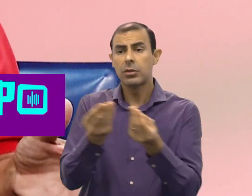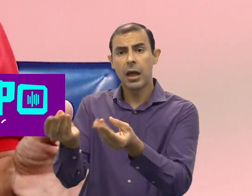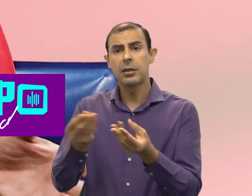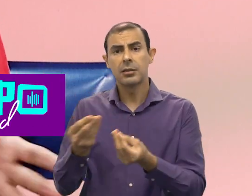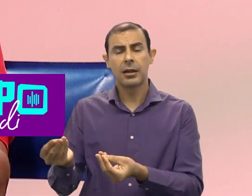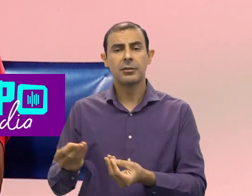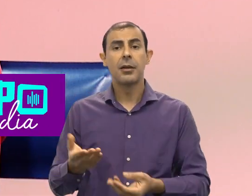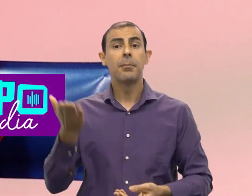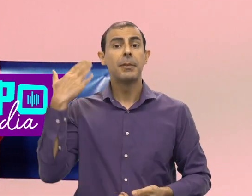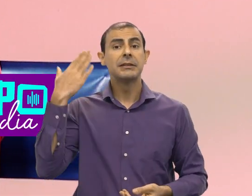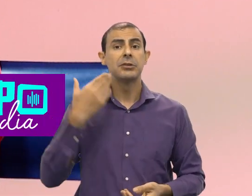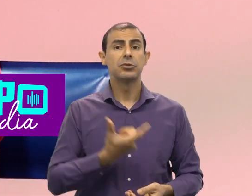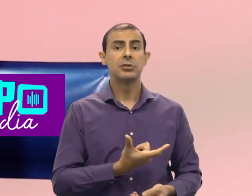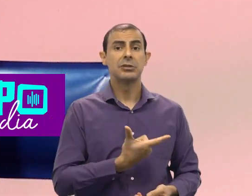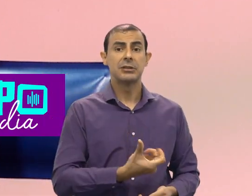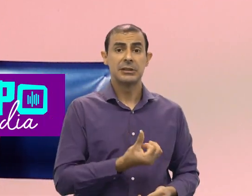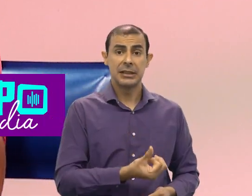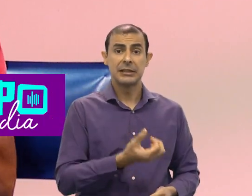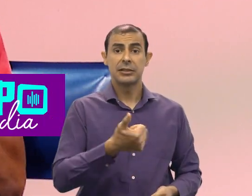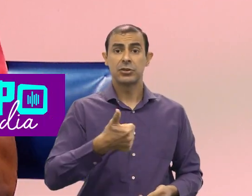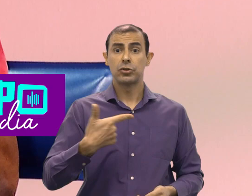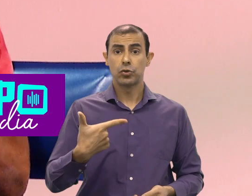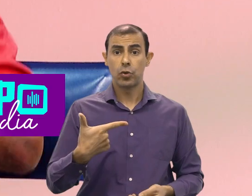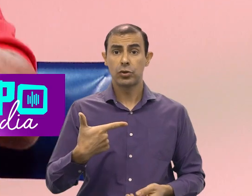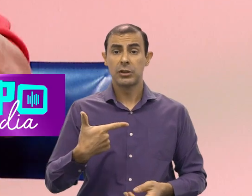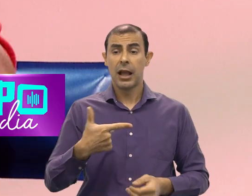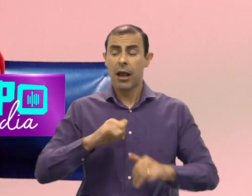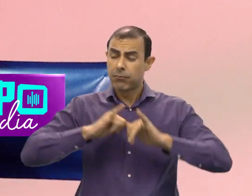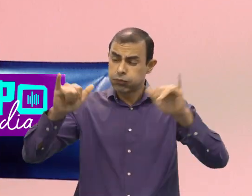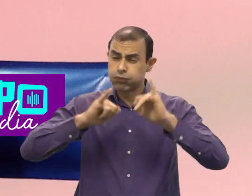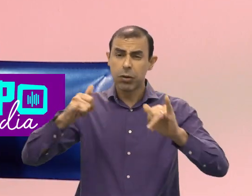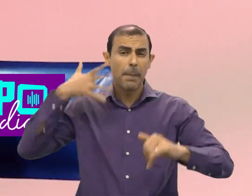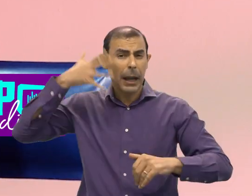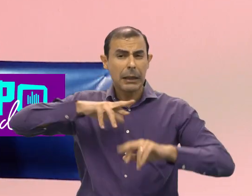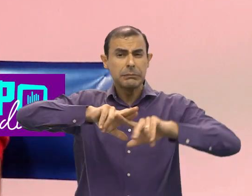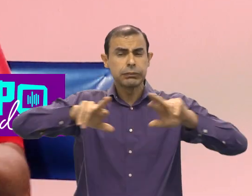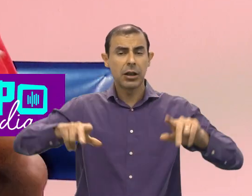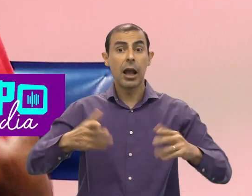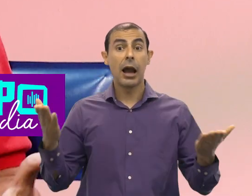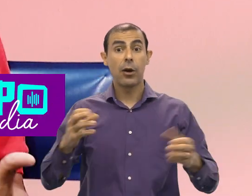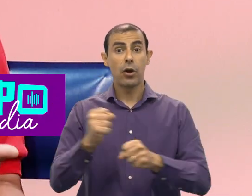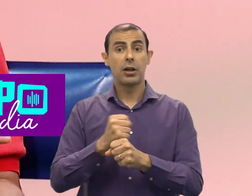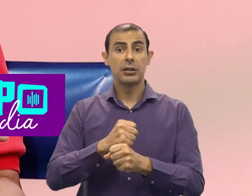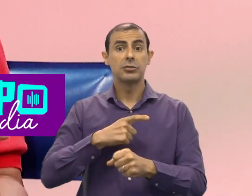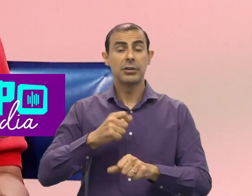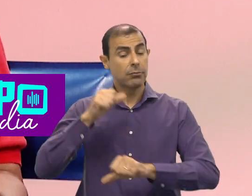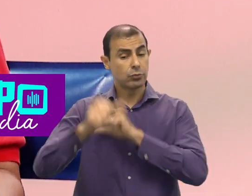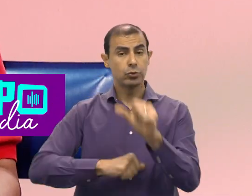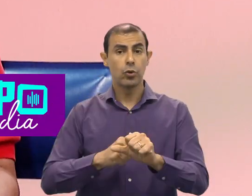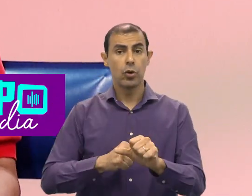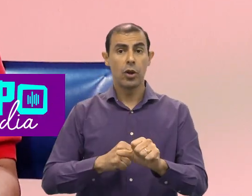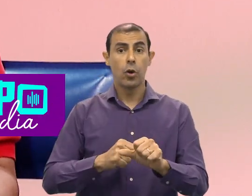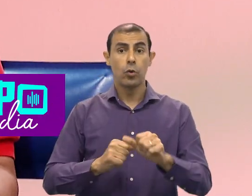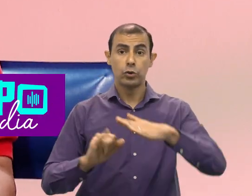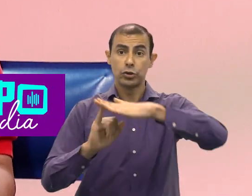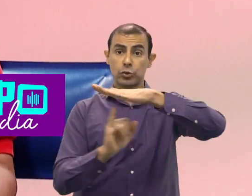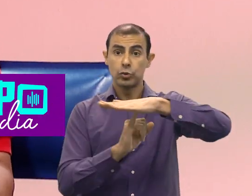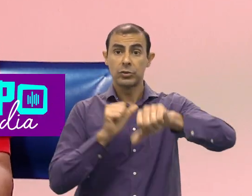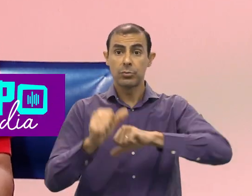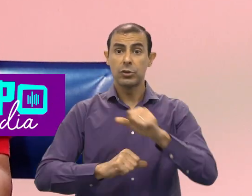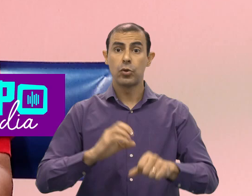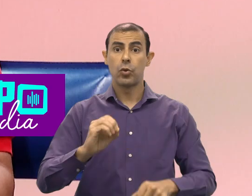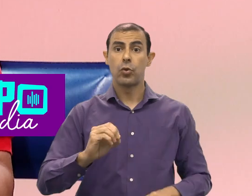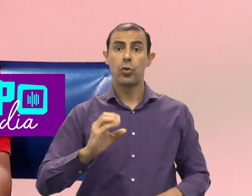um ano. Esse ano aumentamos o Instituto, estamos nos transformando em OCIP, temos um grupo de trabalho e não temos conta